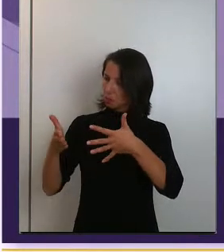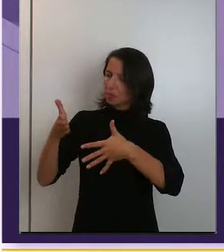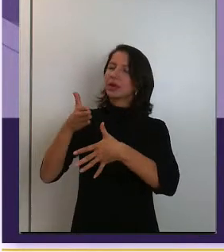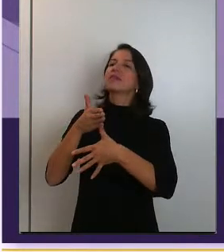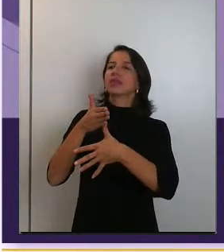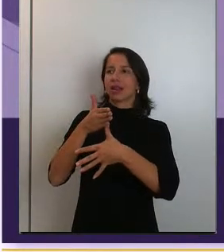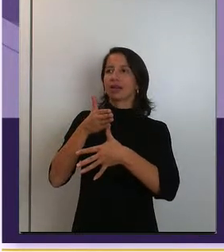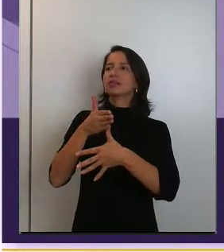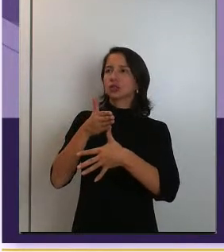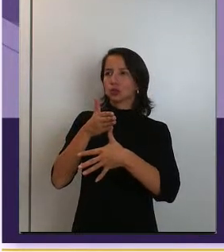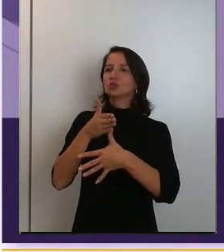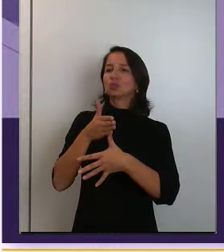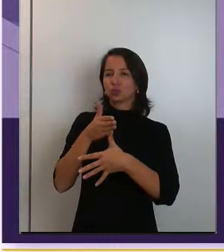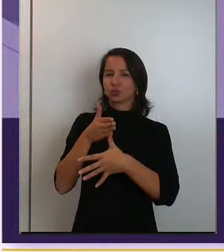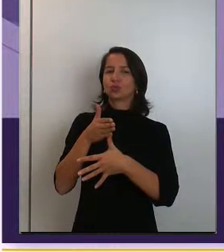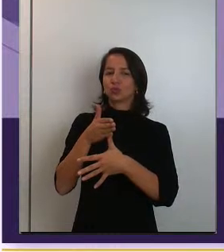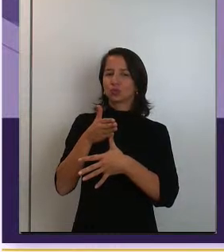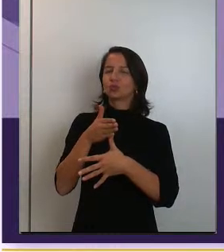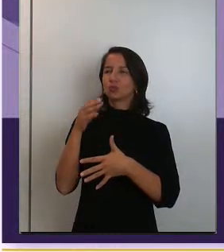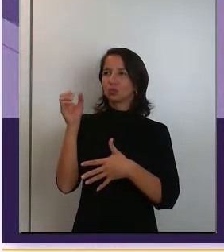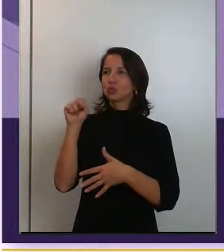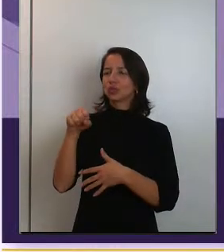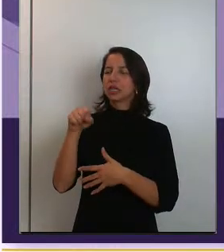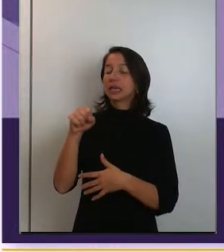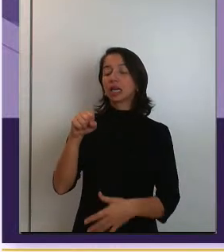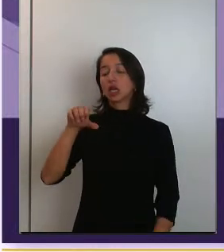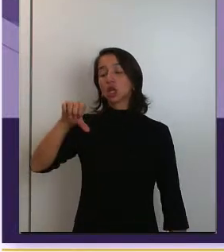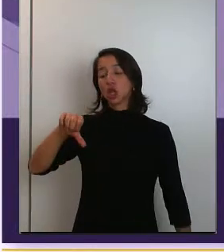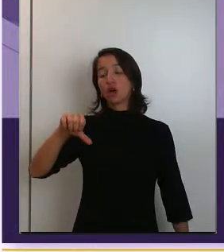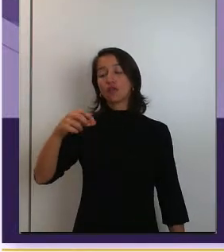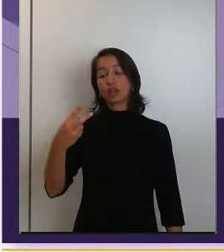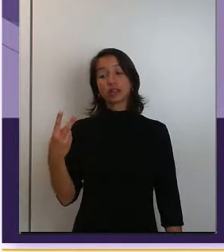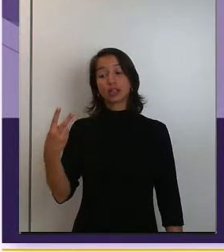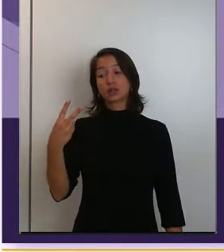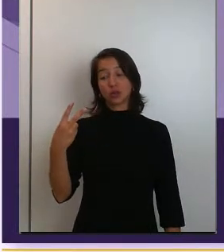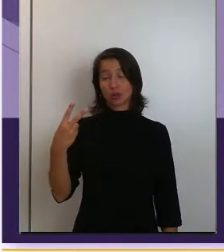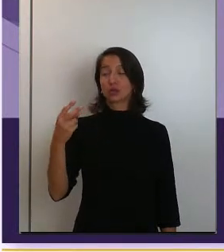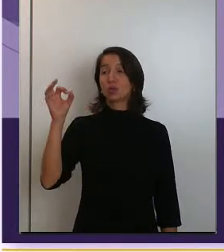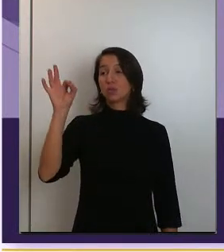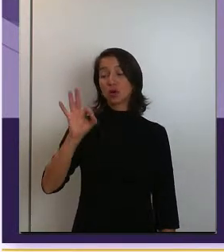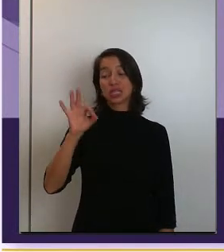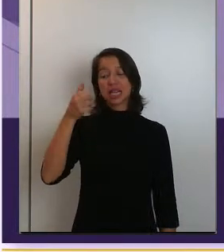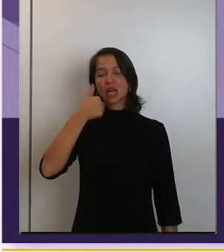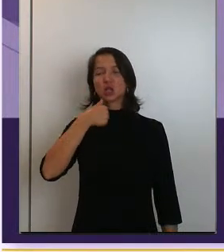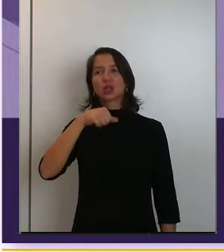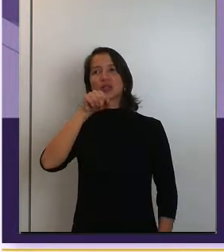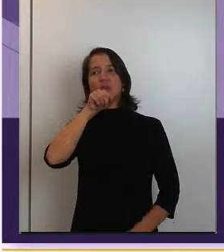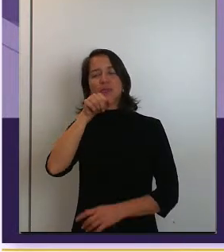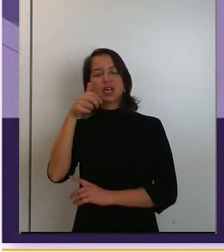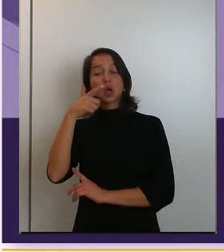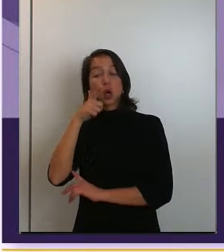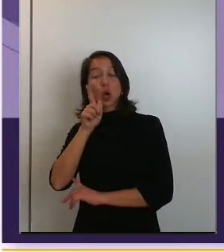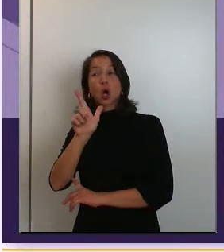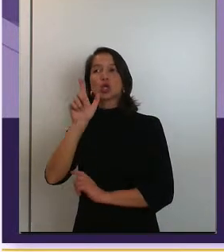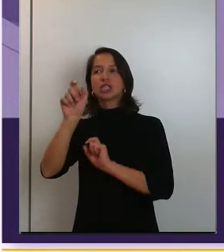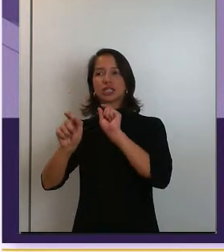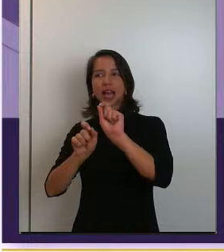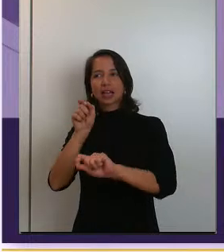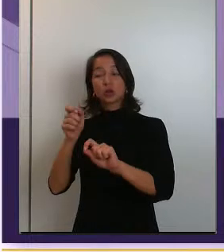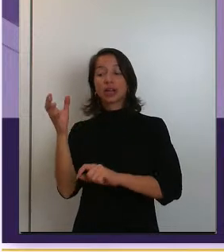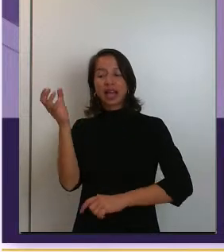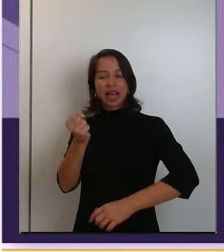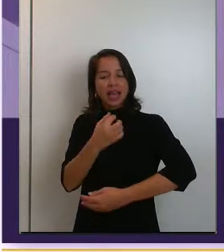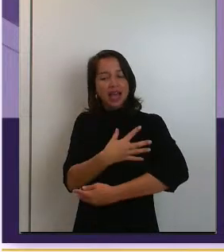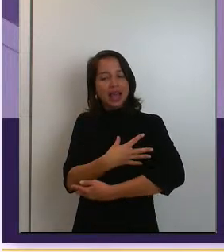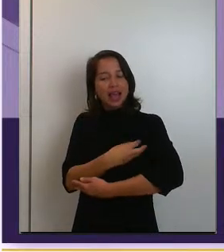brasileiras, 96,2% delas, amamentam alguma vez os seus filhos. Isso é uma taxa muito maior do que é observada